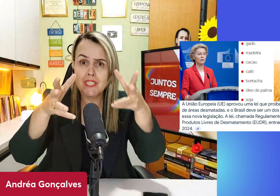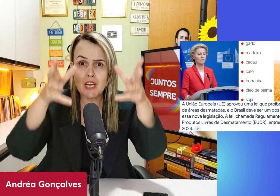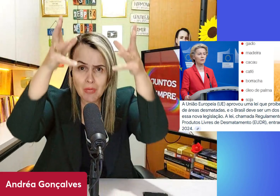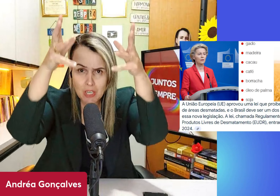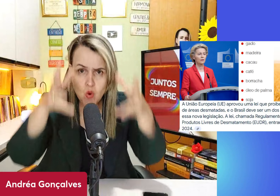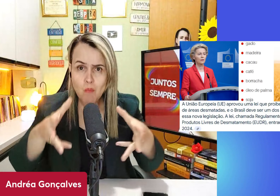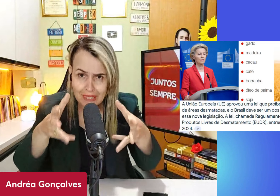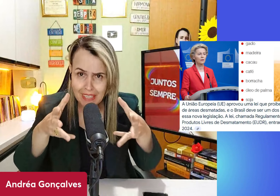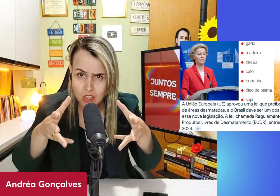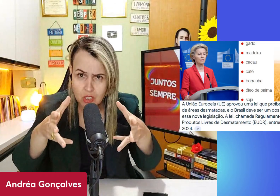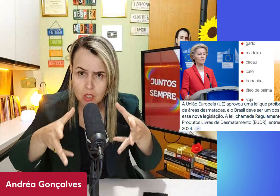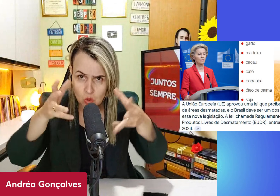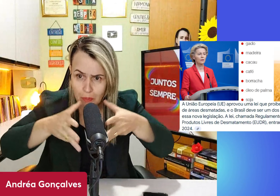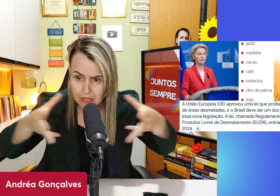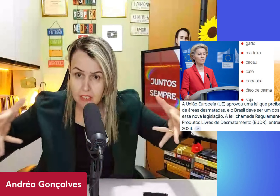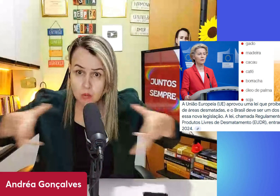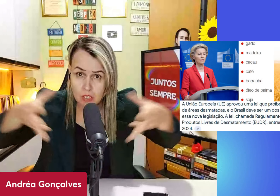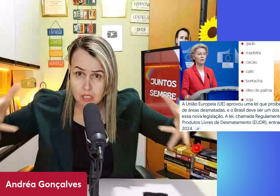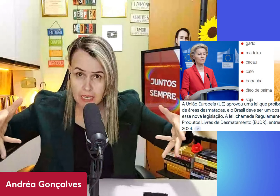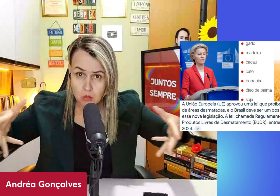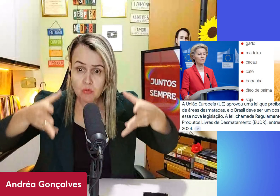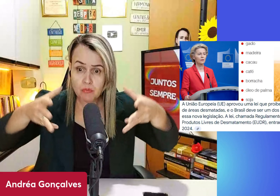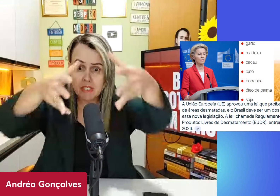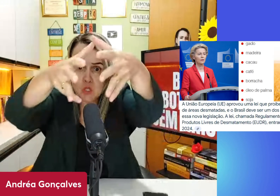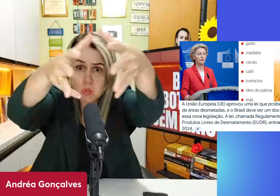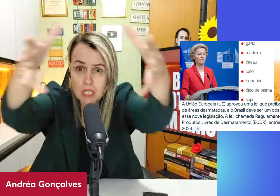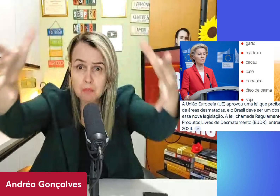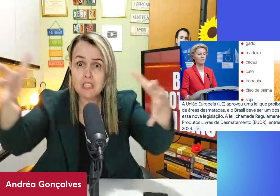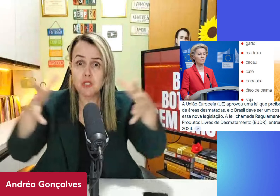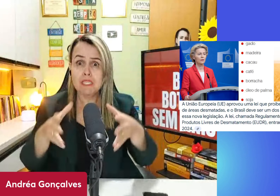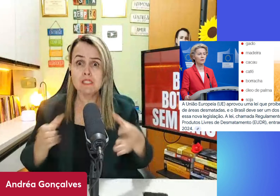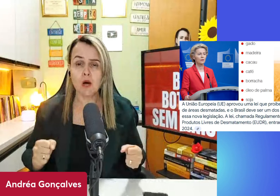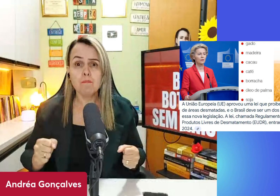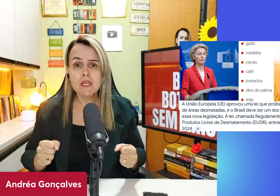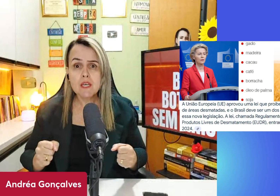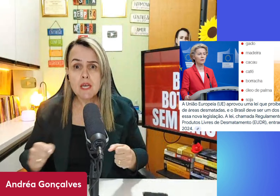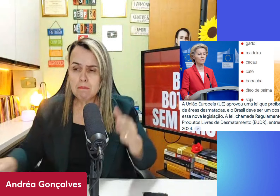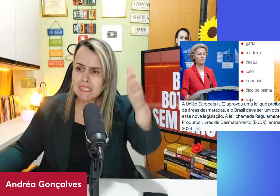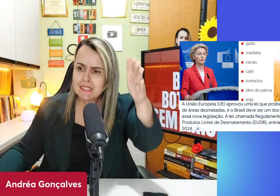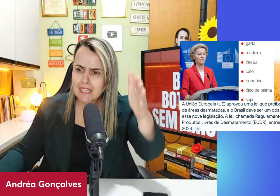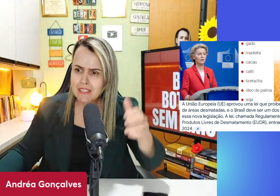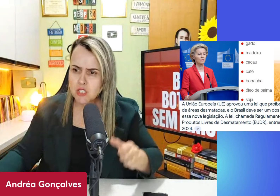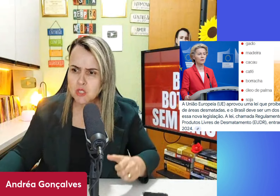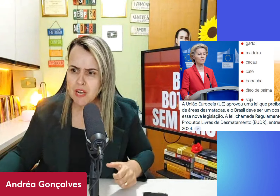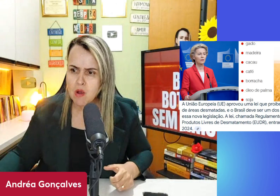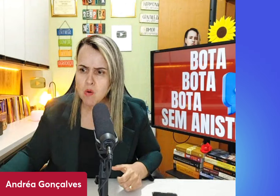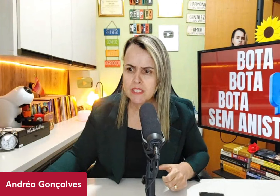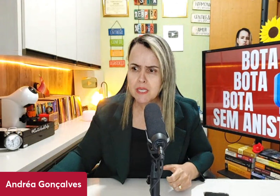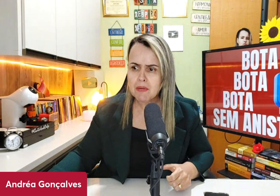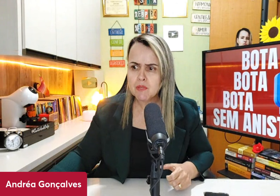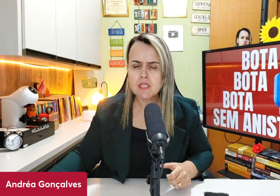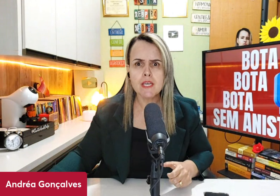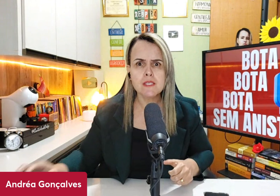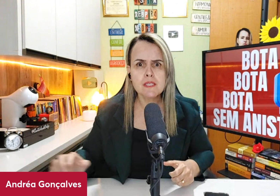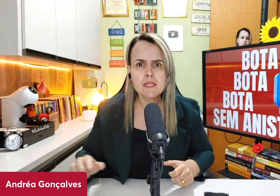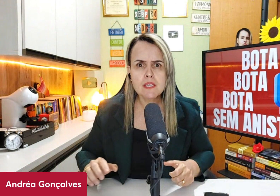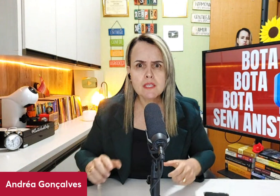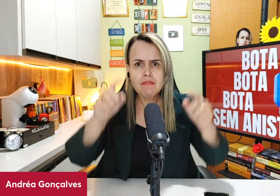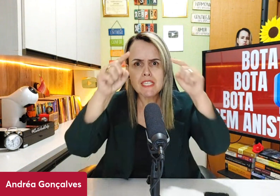governo federal não não é nem um competente os competentes são os estados o governo tá ajudando pela dimensão mas deixa eu te falar uma coisa aqui para